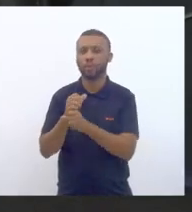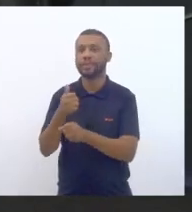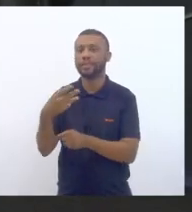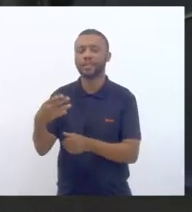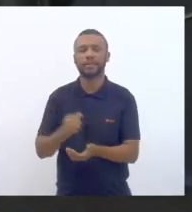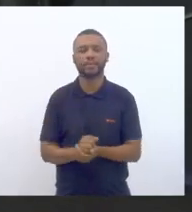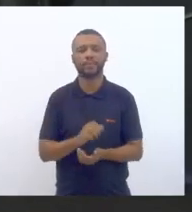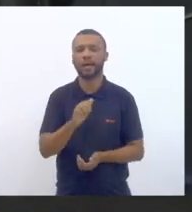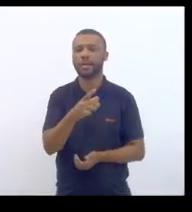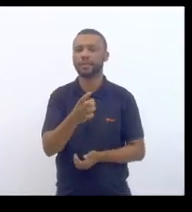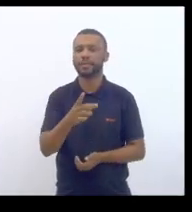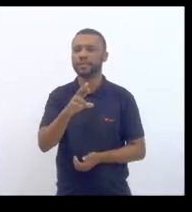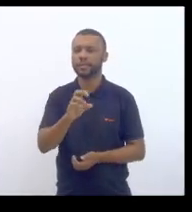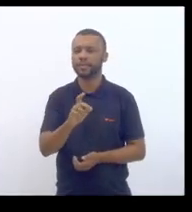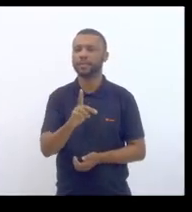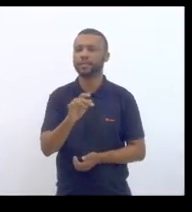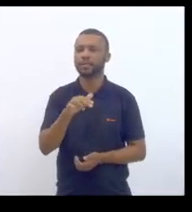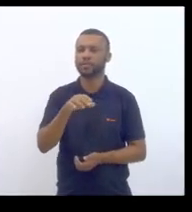Alexandre Knoploch.